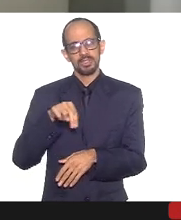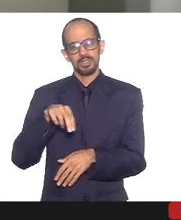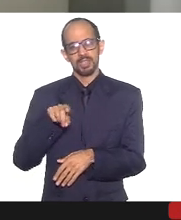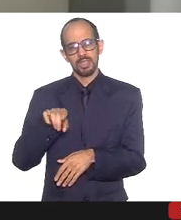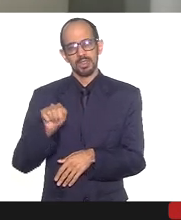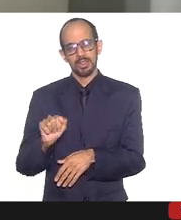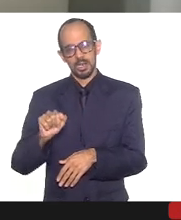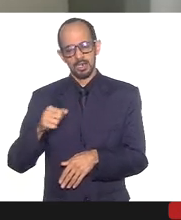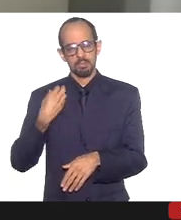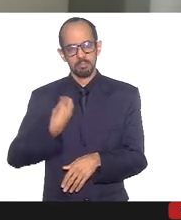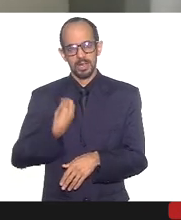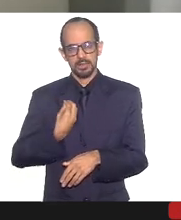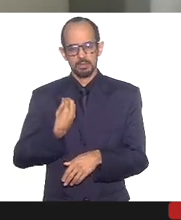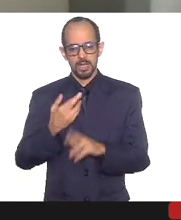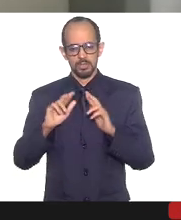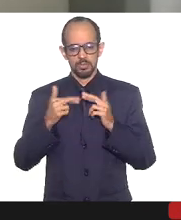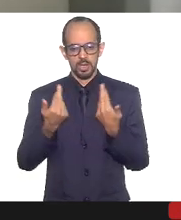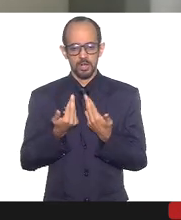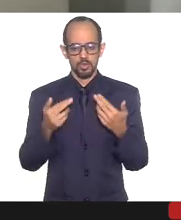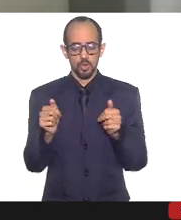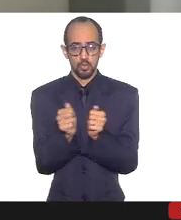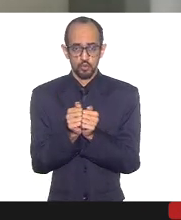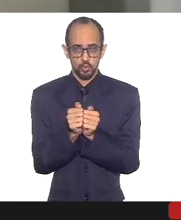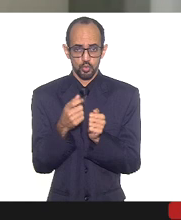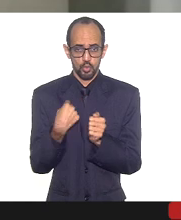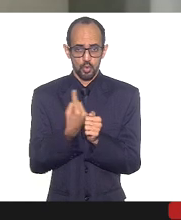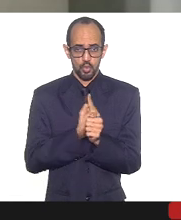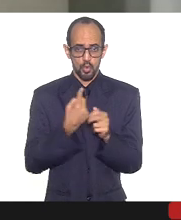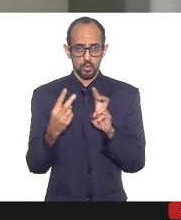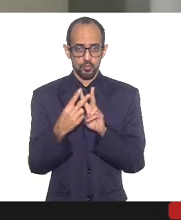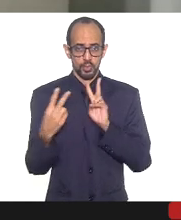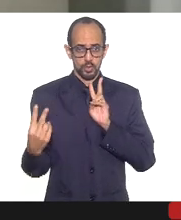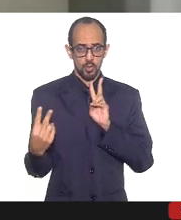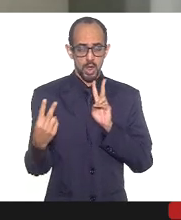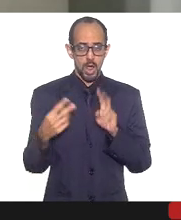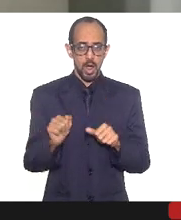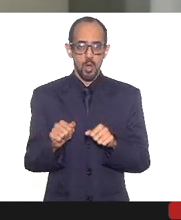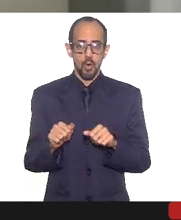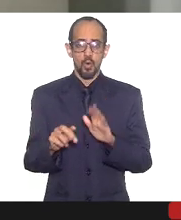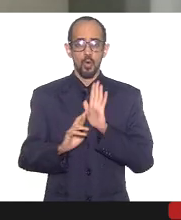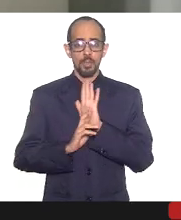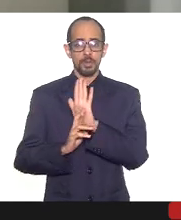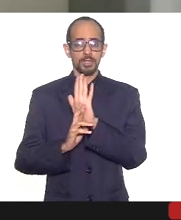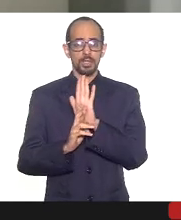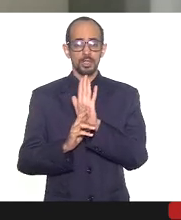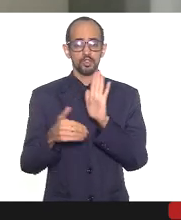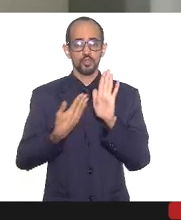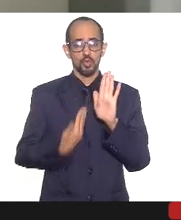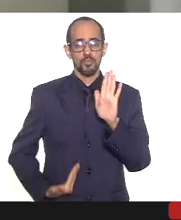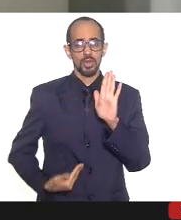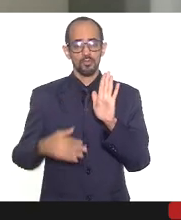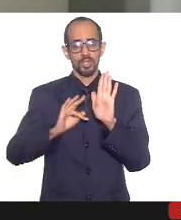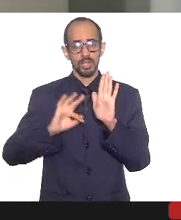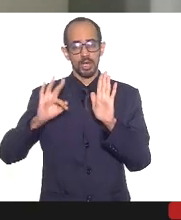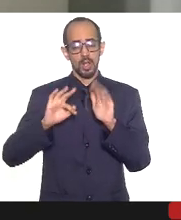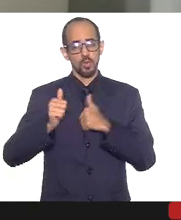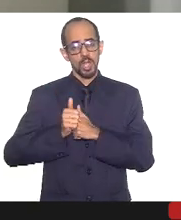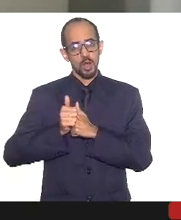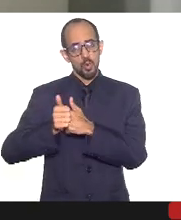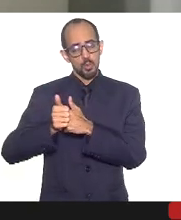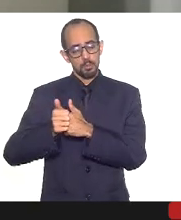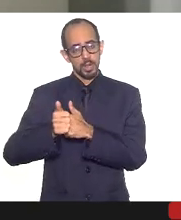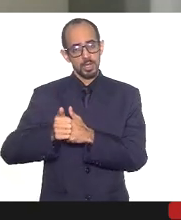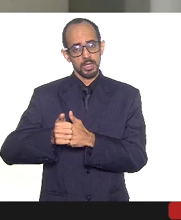pudesse participar de uma reunião remota com a representação do governo federal, que acompanha o cumprimento do